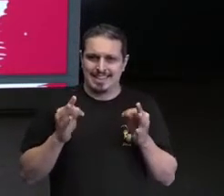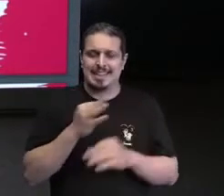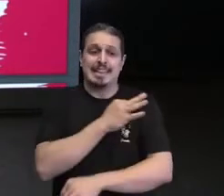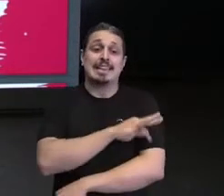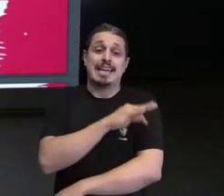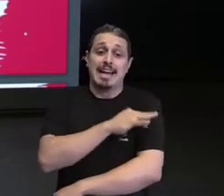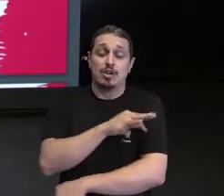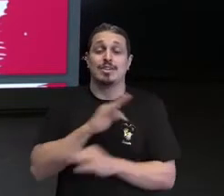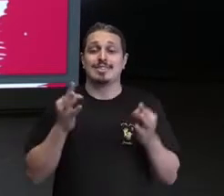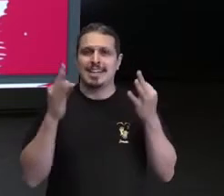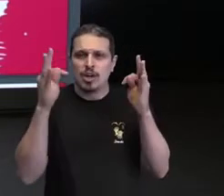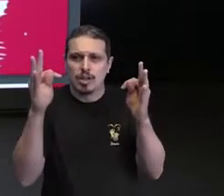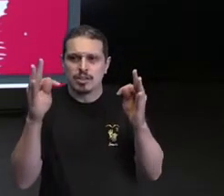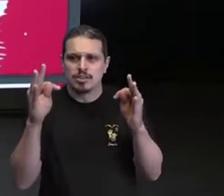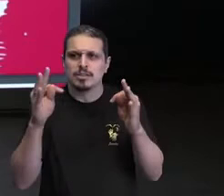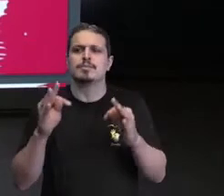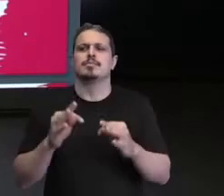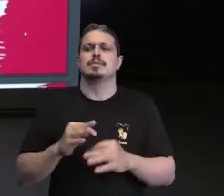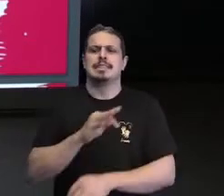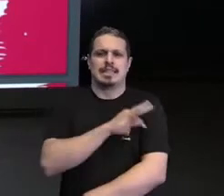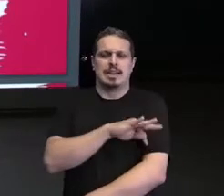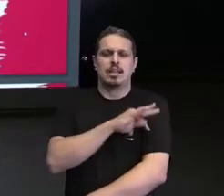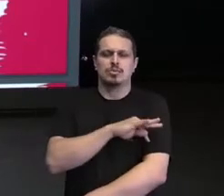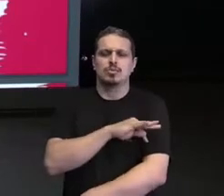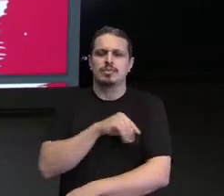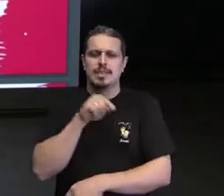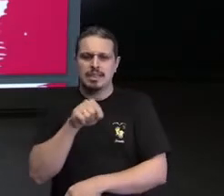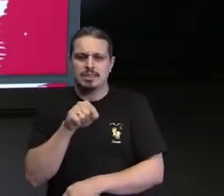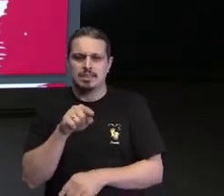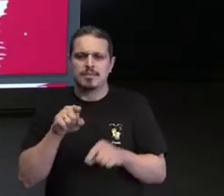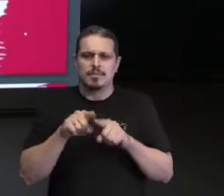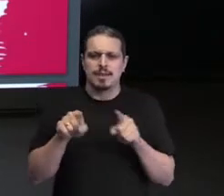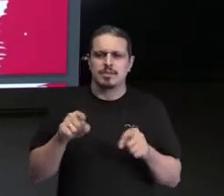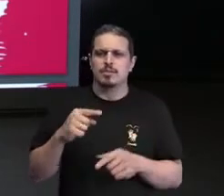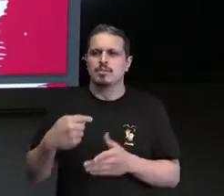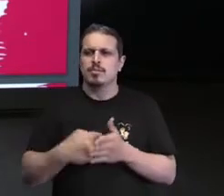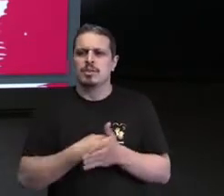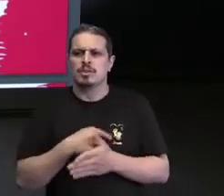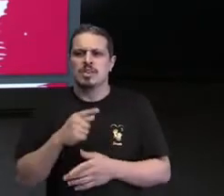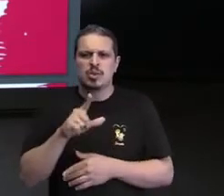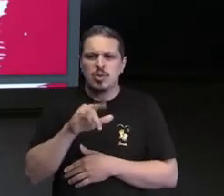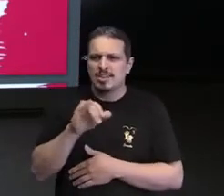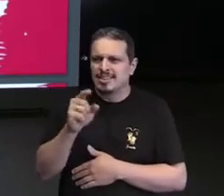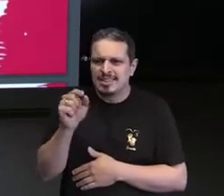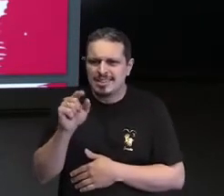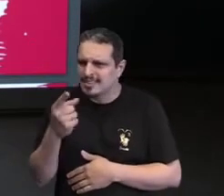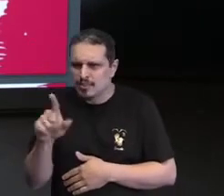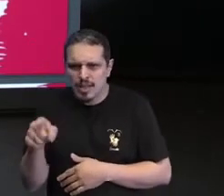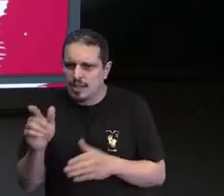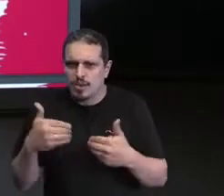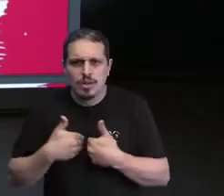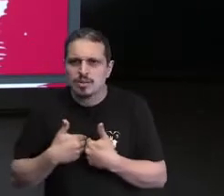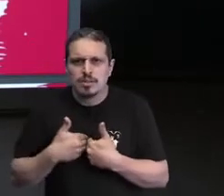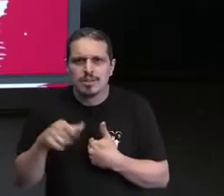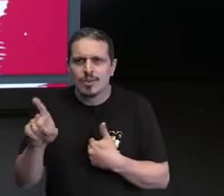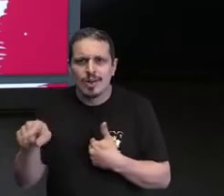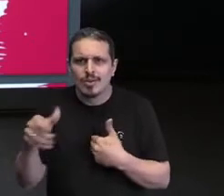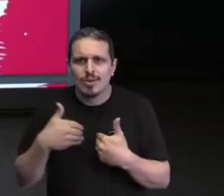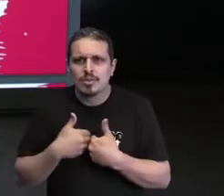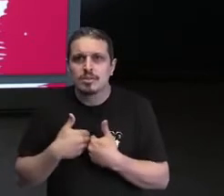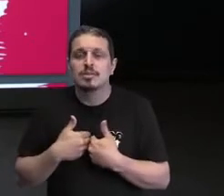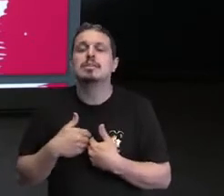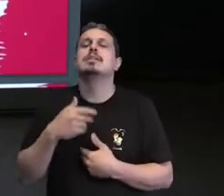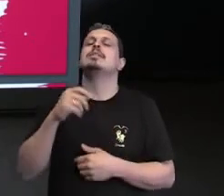era Oi Luciana você não é autista Luciana com autismo que tem você você pode ter